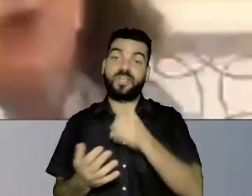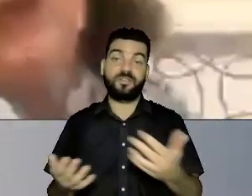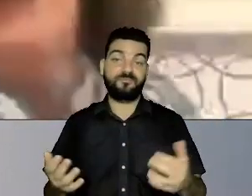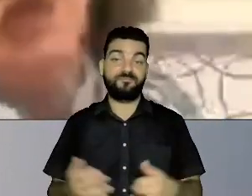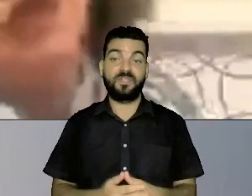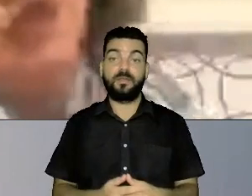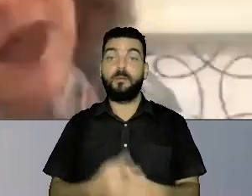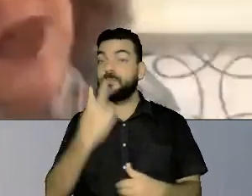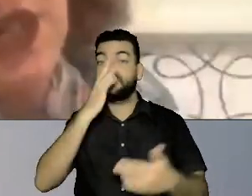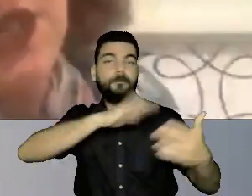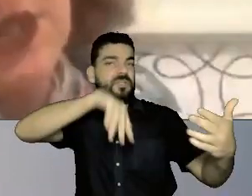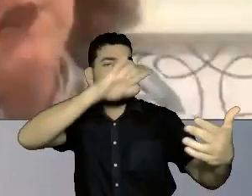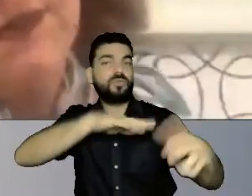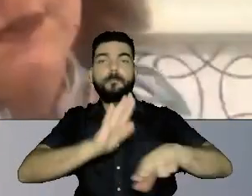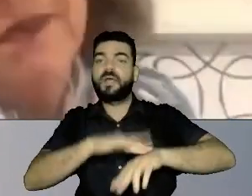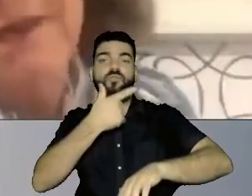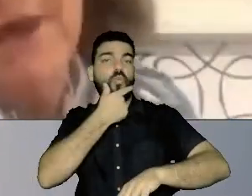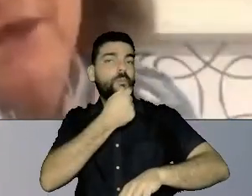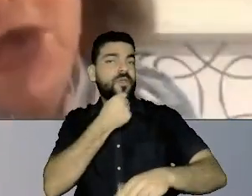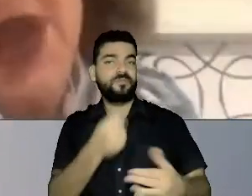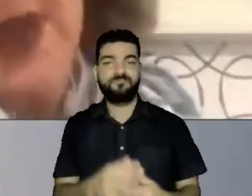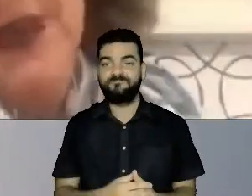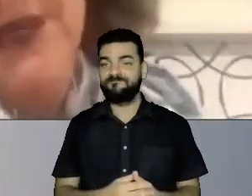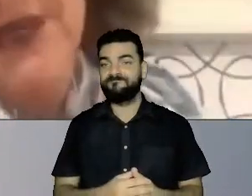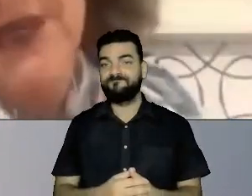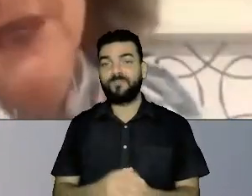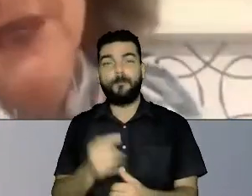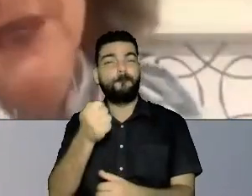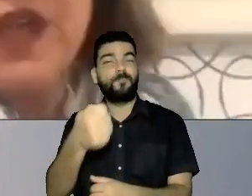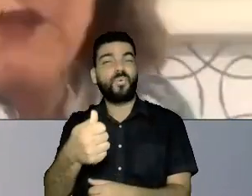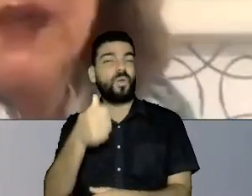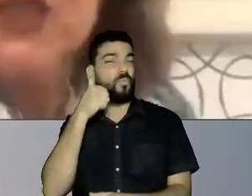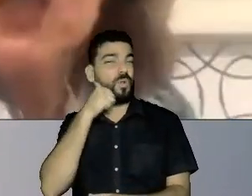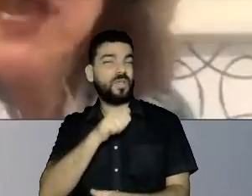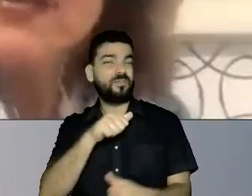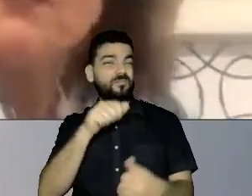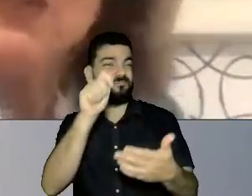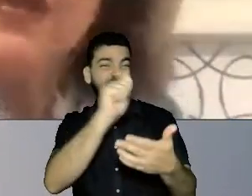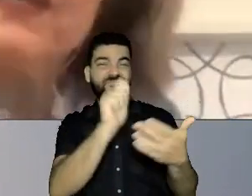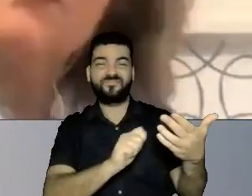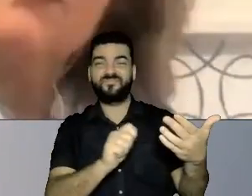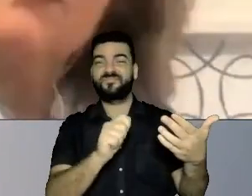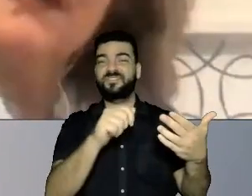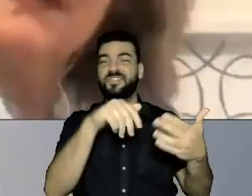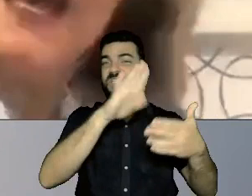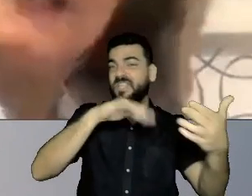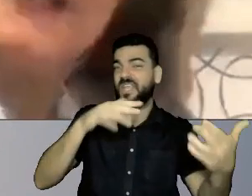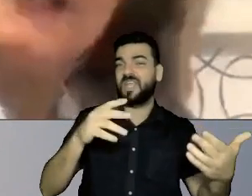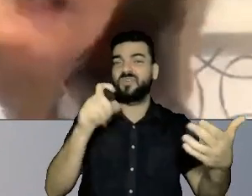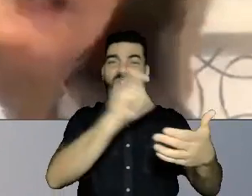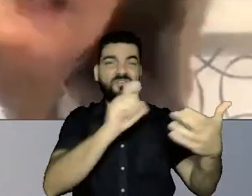pintadas por artistas plásticas mulheres. Né? Geralmente, as mulheres são